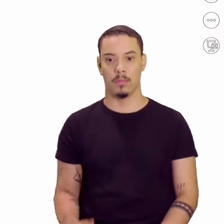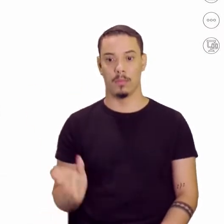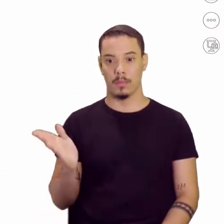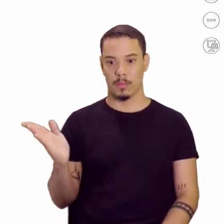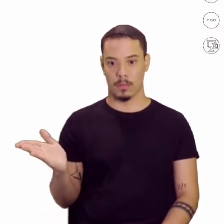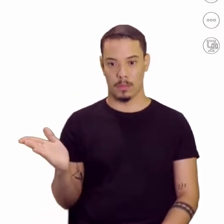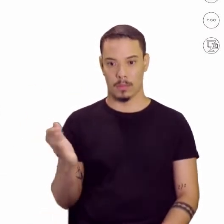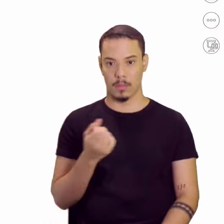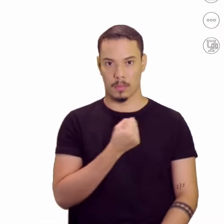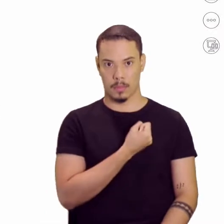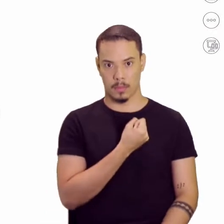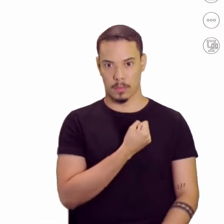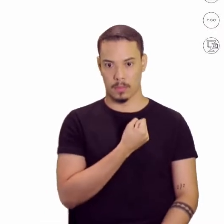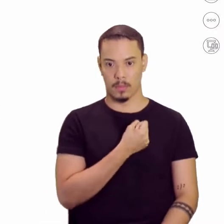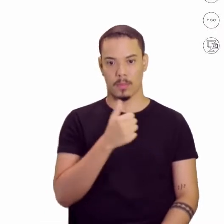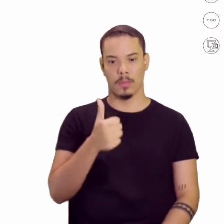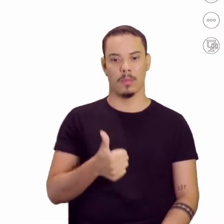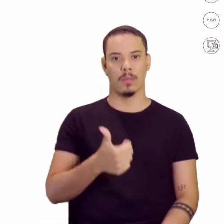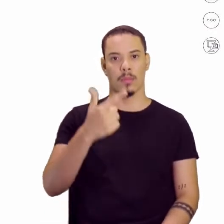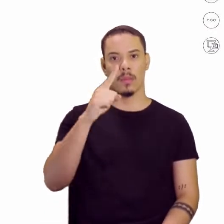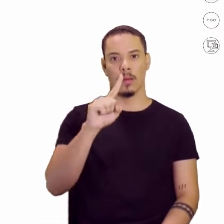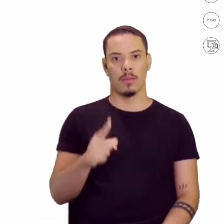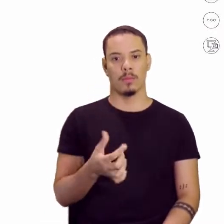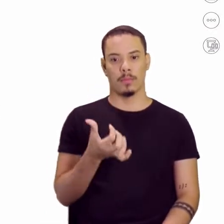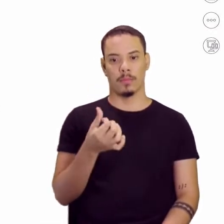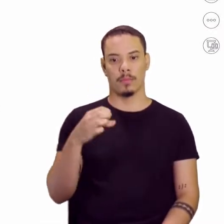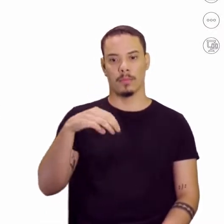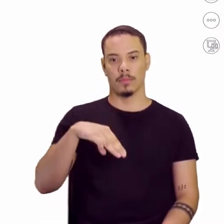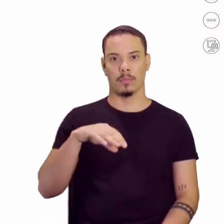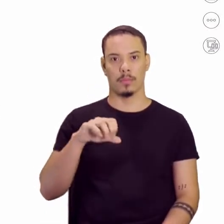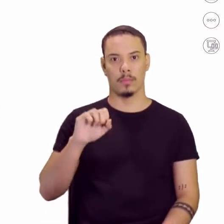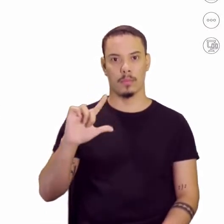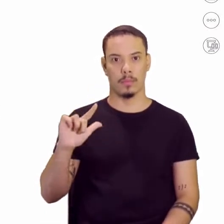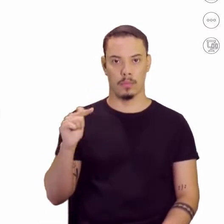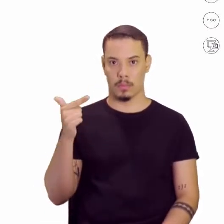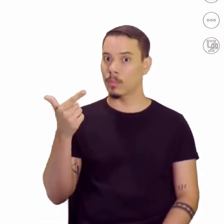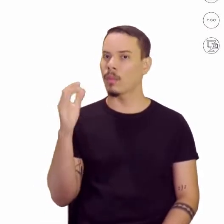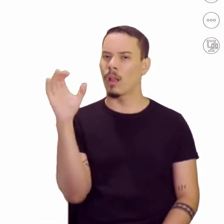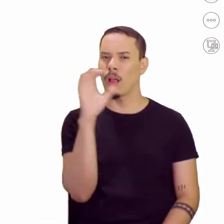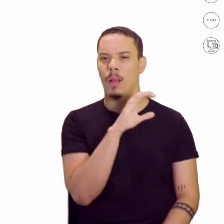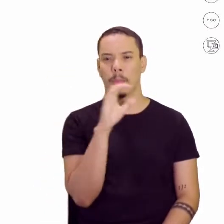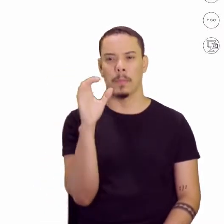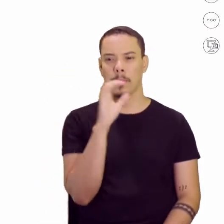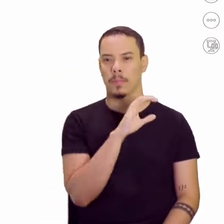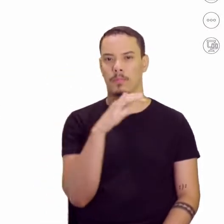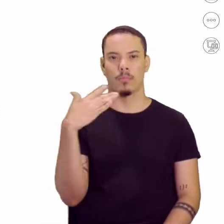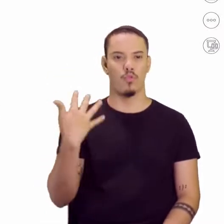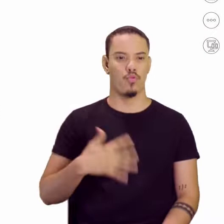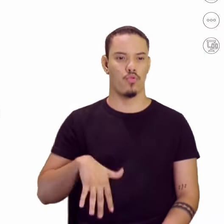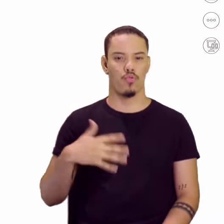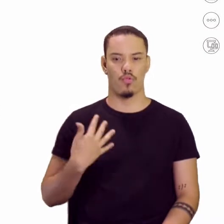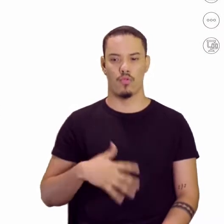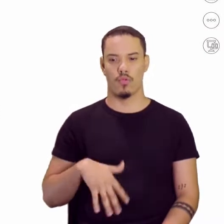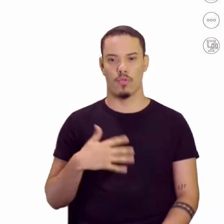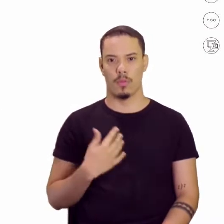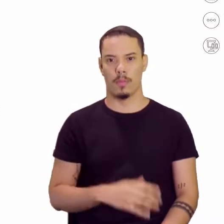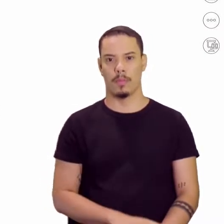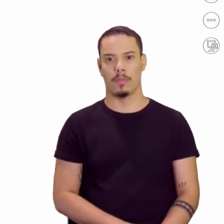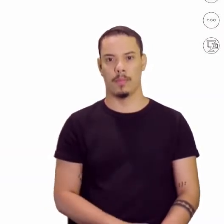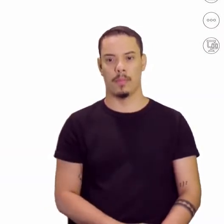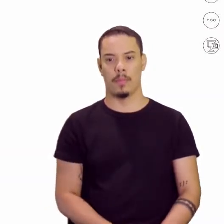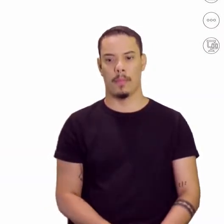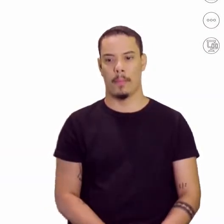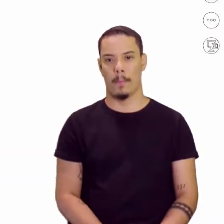lá o valor da aceleração, ó. 12,6 metros por segundo ao quadrado. É rápido. É rápido. uma grande aceleração.